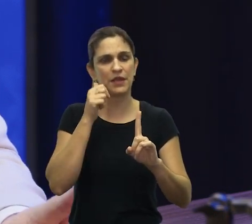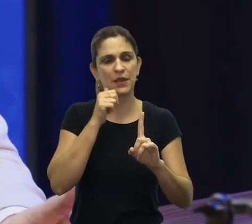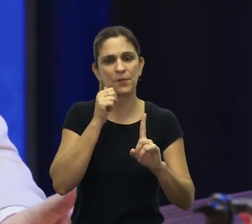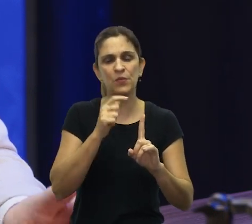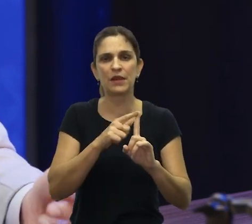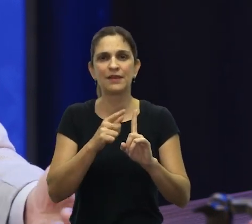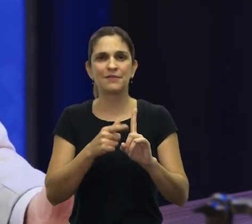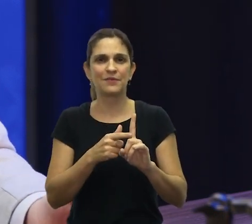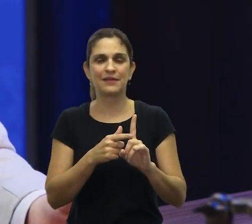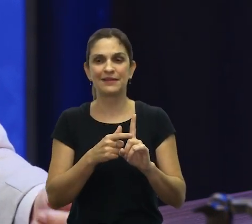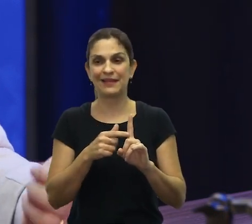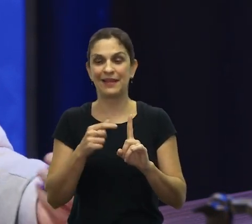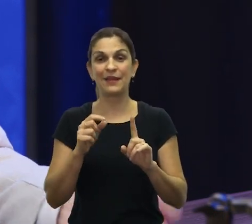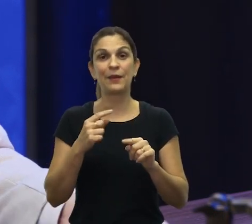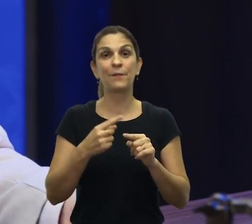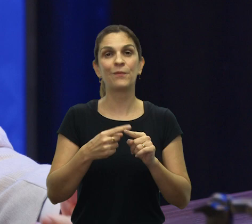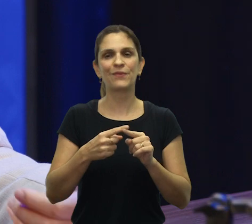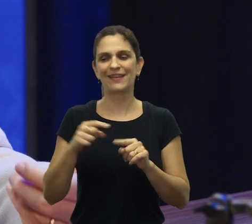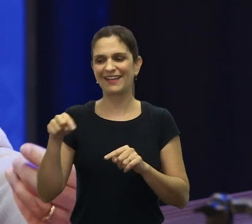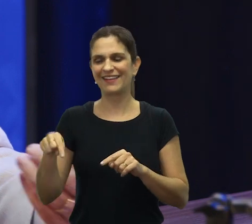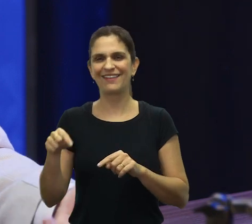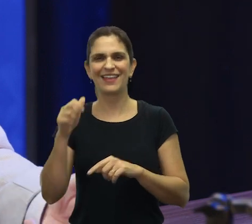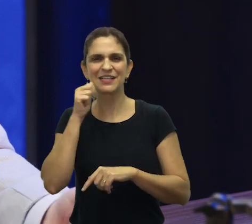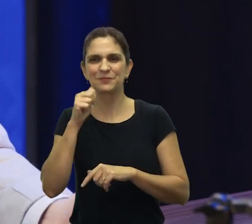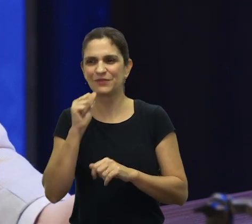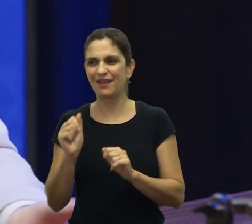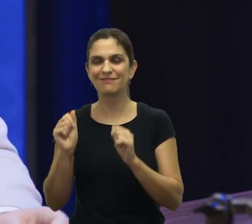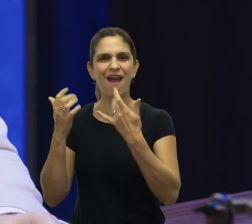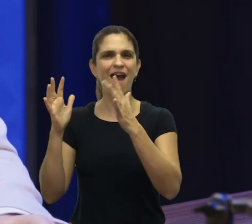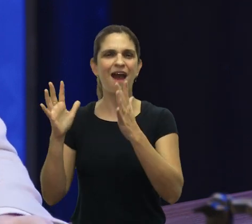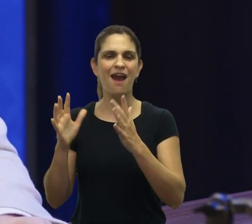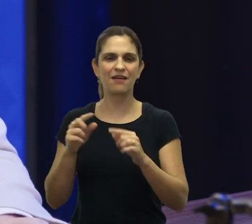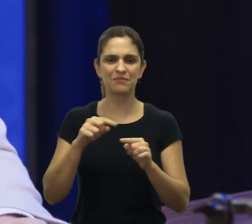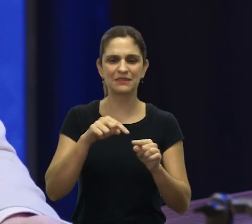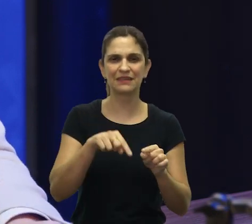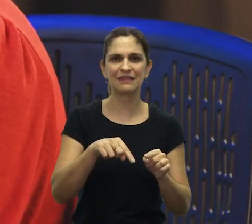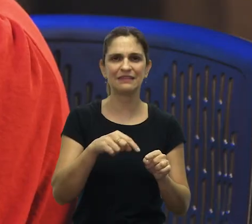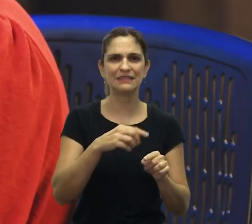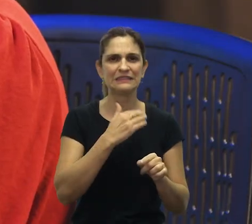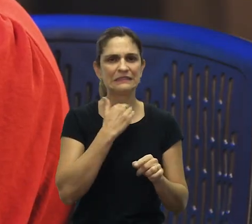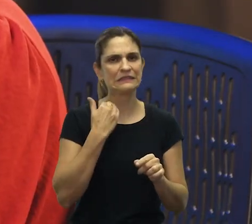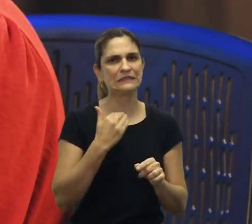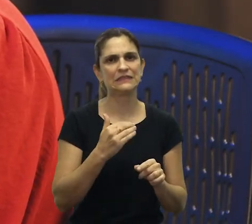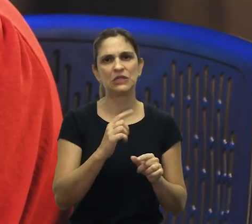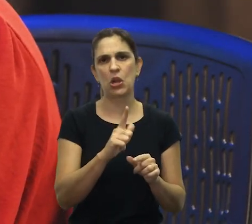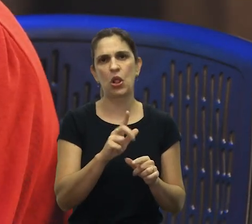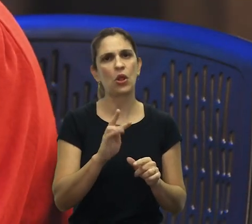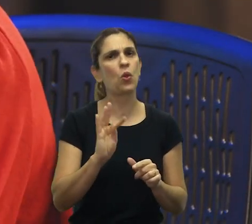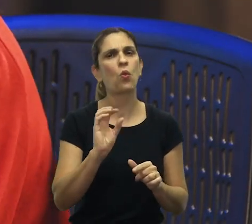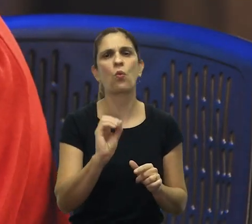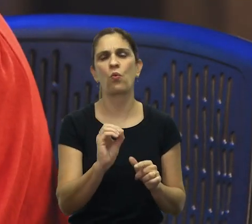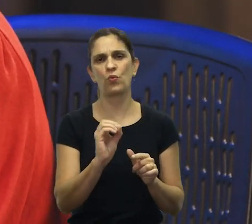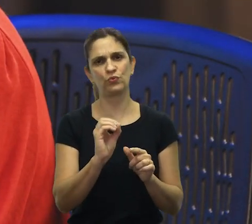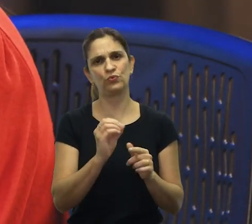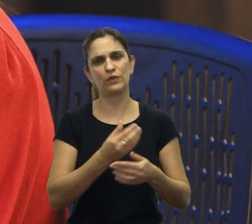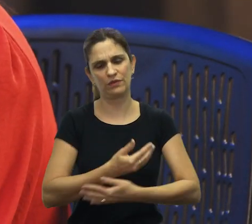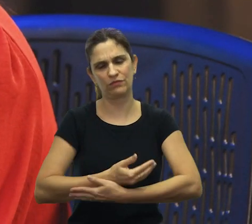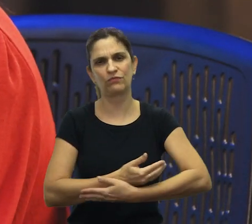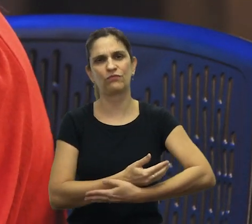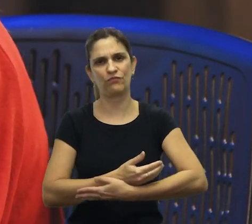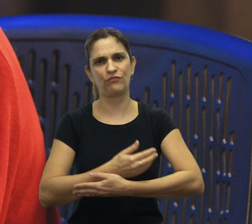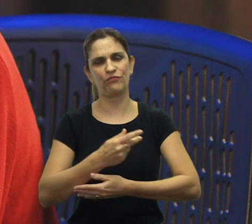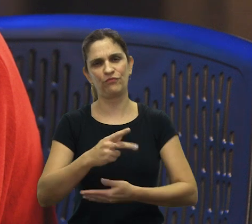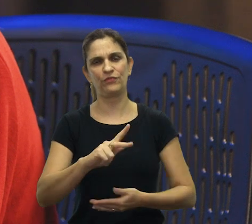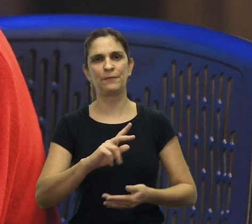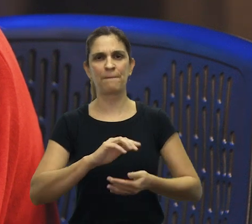situação de felicidade, de euforia, de alegria mesmo para a família. É uma pauta muito sensível mesmo, doutor Vitor.